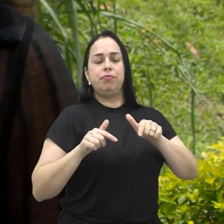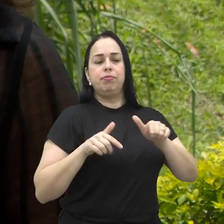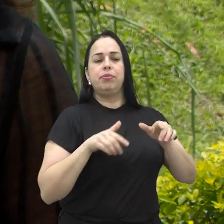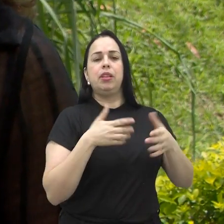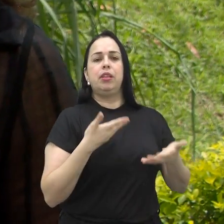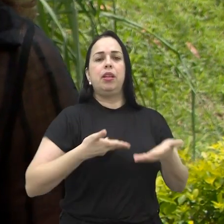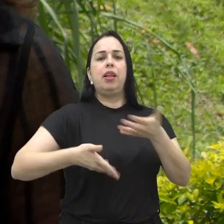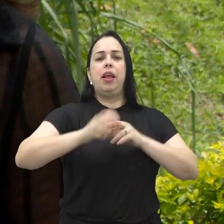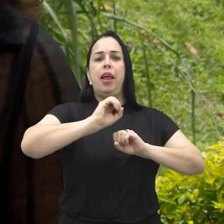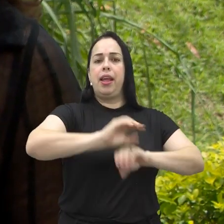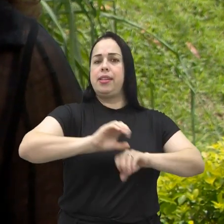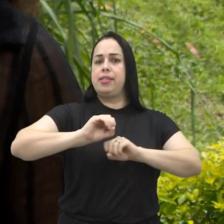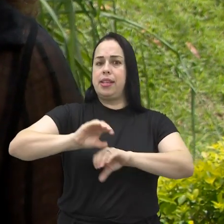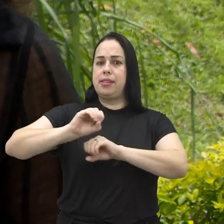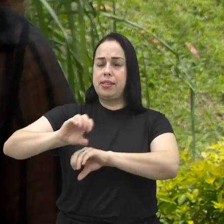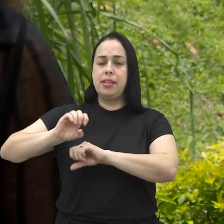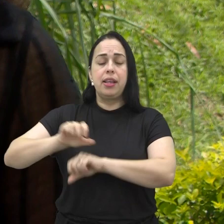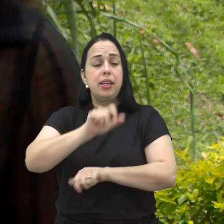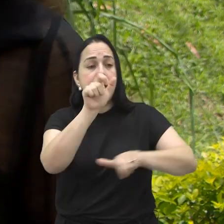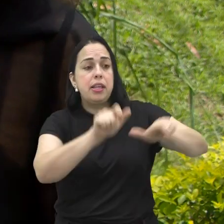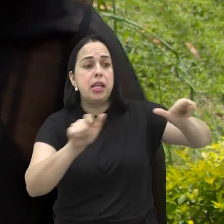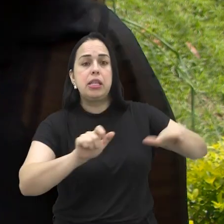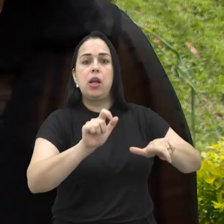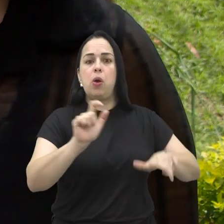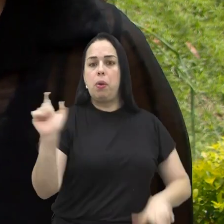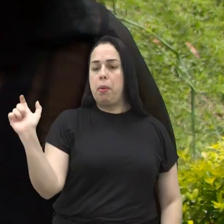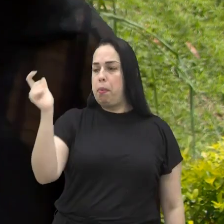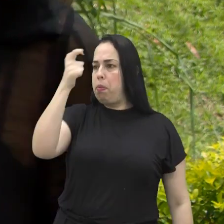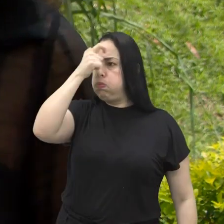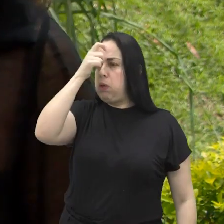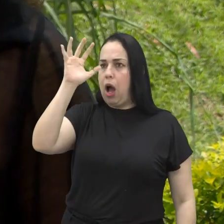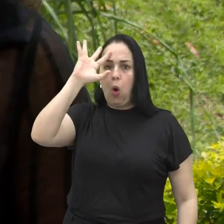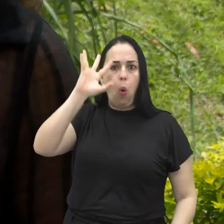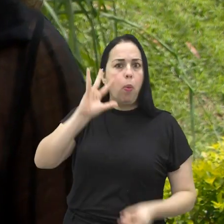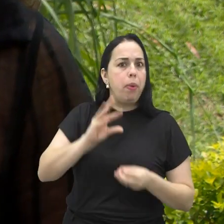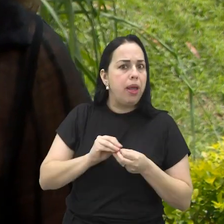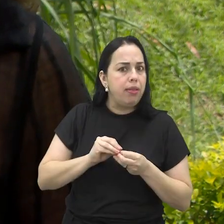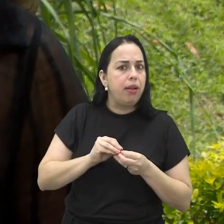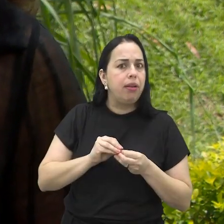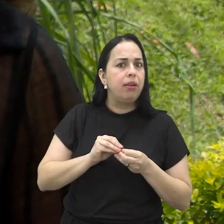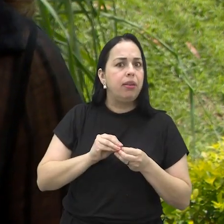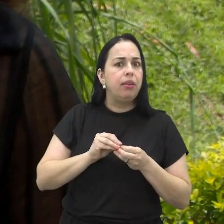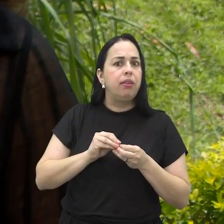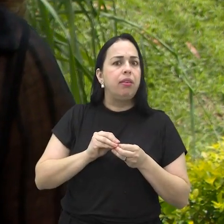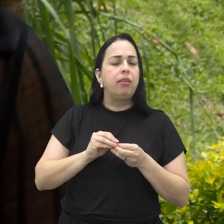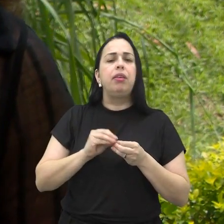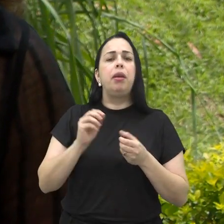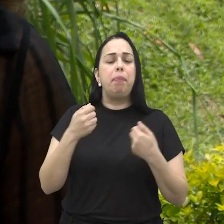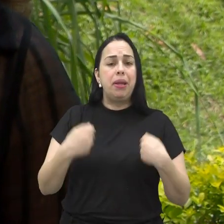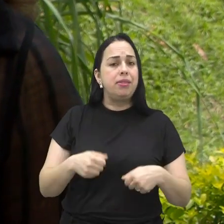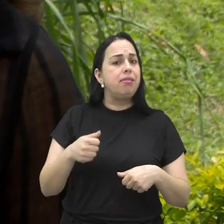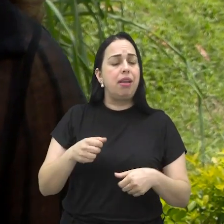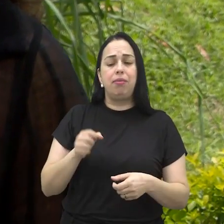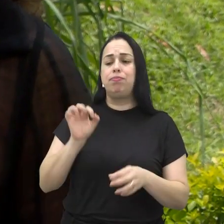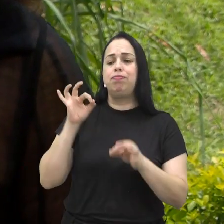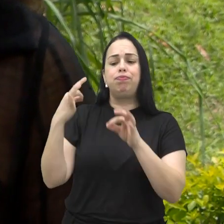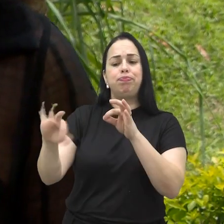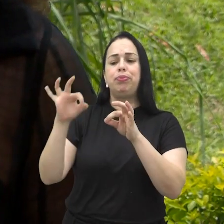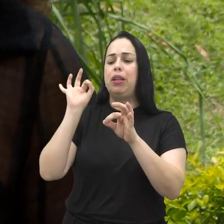e que envolva muita educação ambiental para que as pessoas consigam compreender a necessidade de